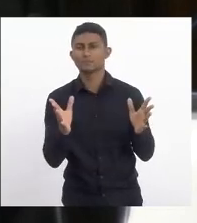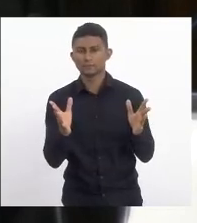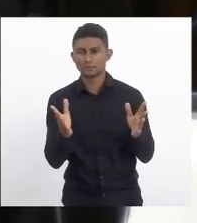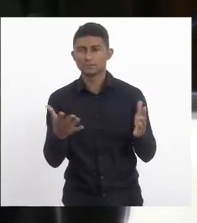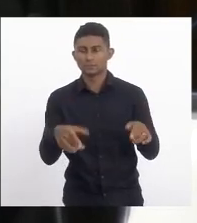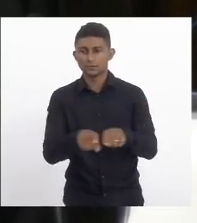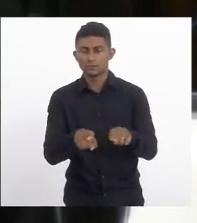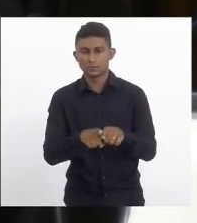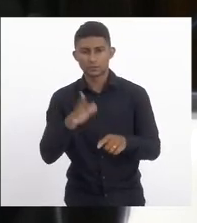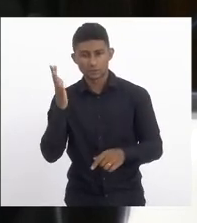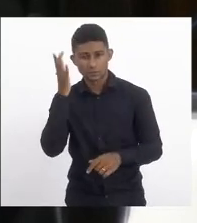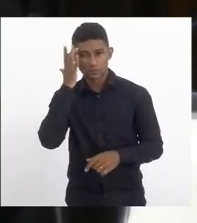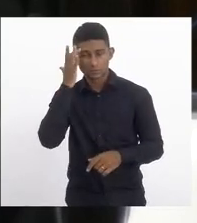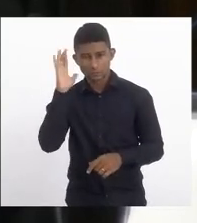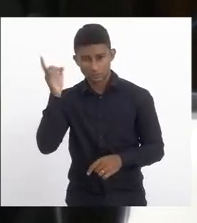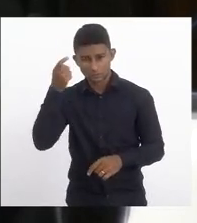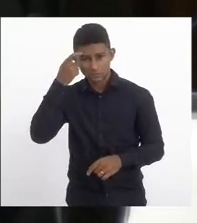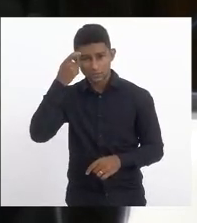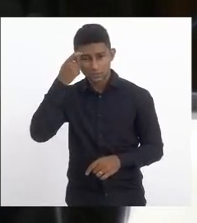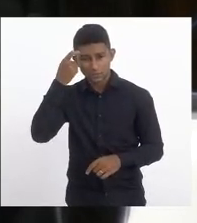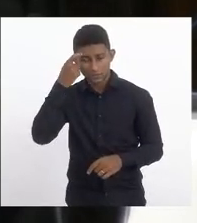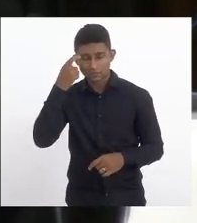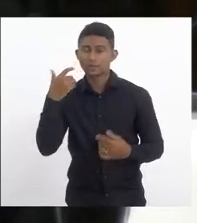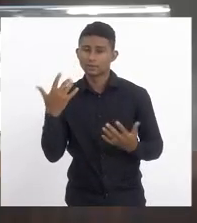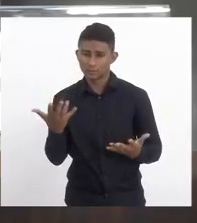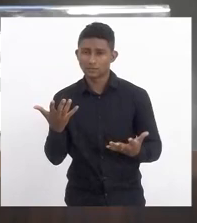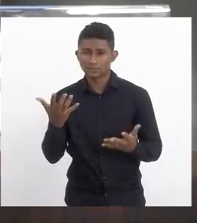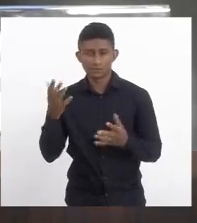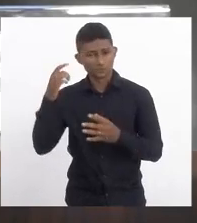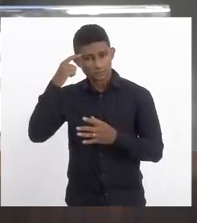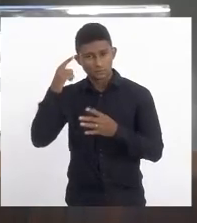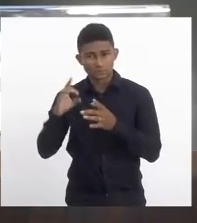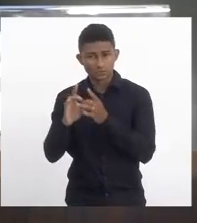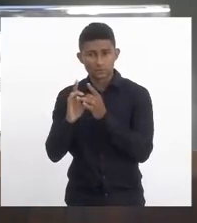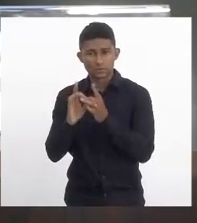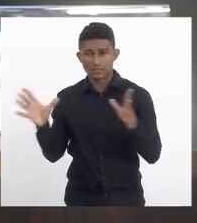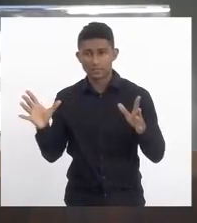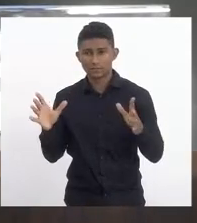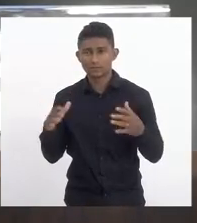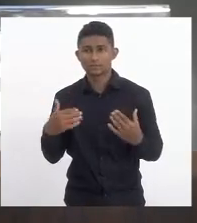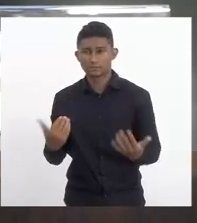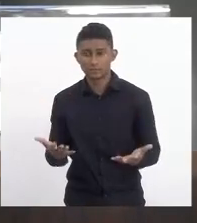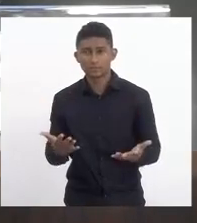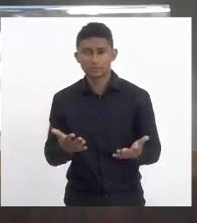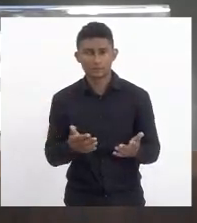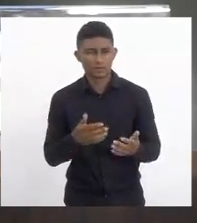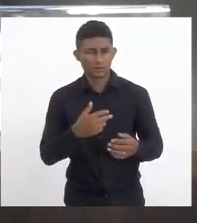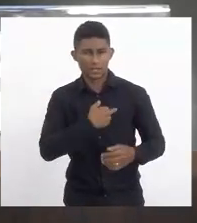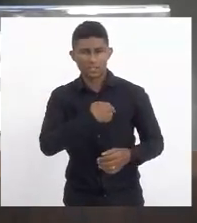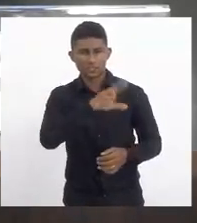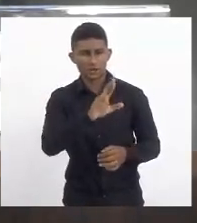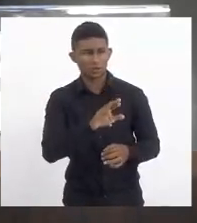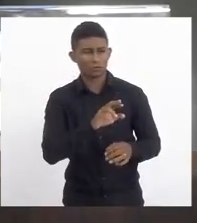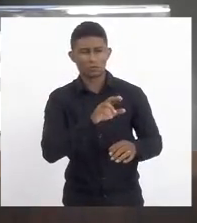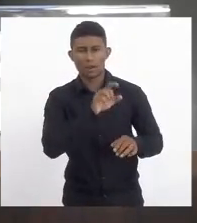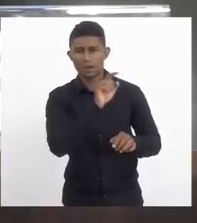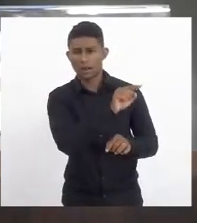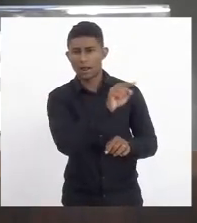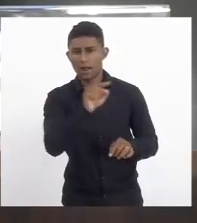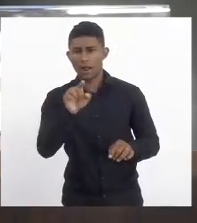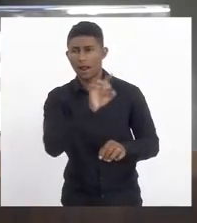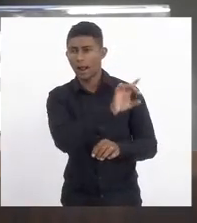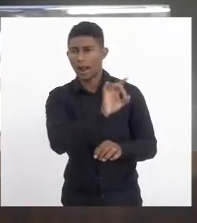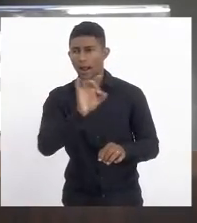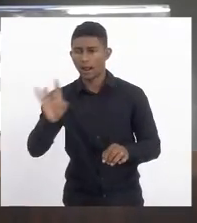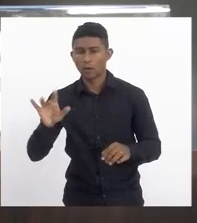consciência ecumênica tão necessário para que todos os sincretismos religiosos possam conviver de forma